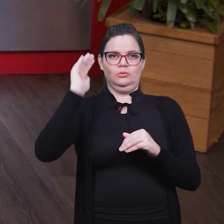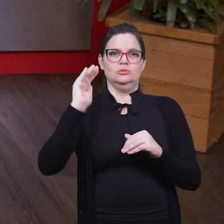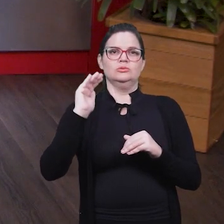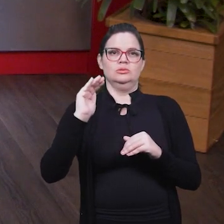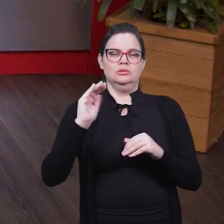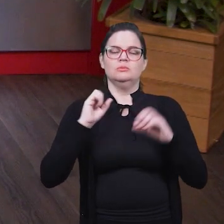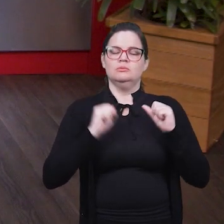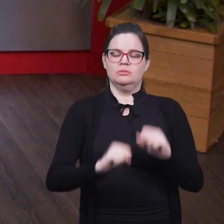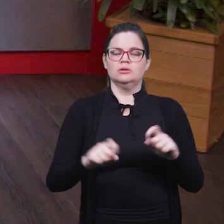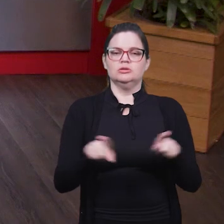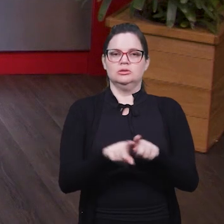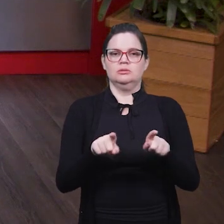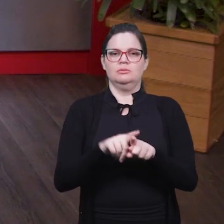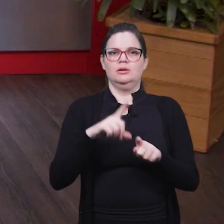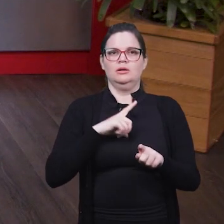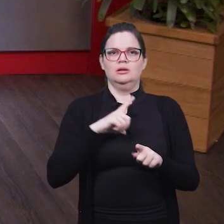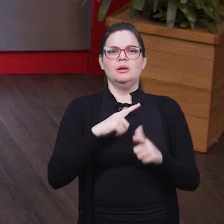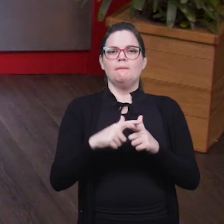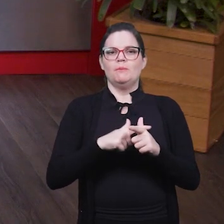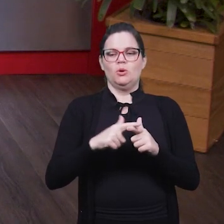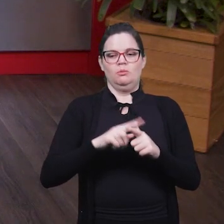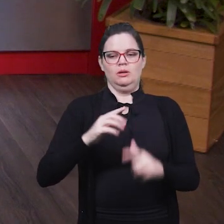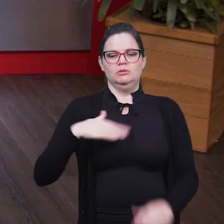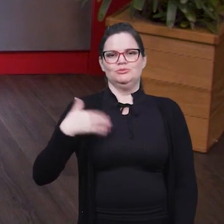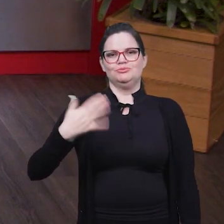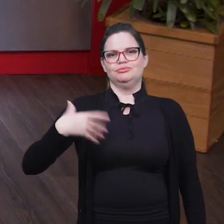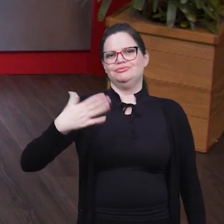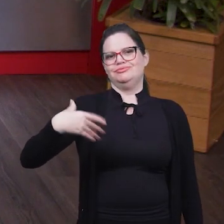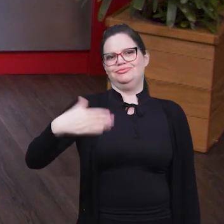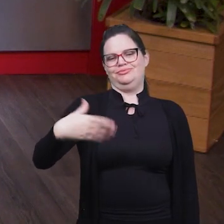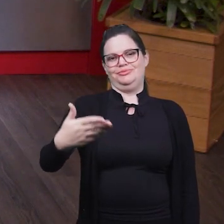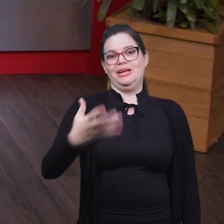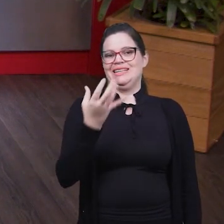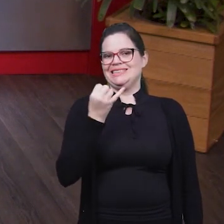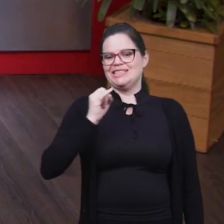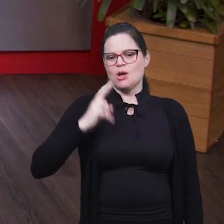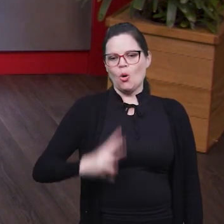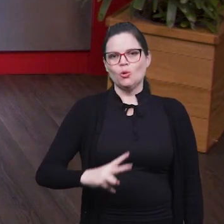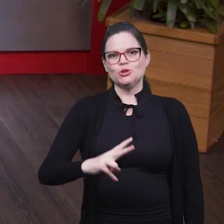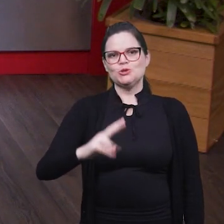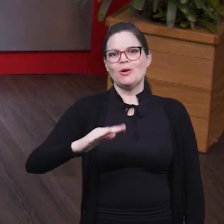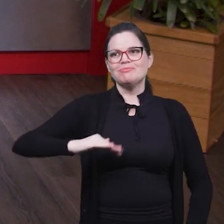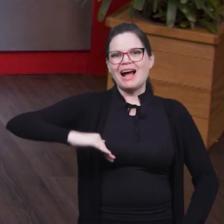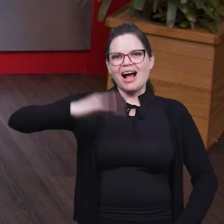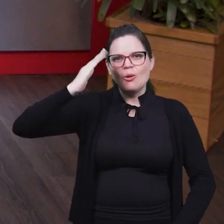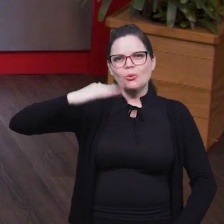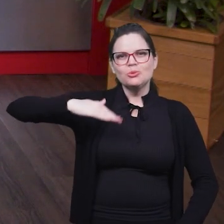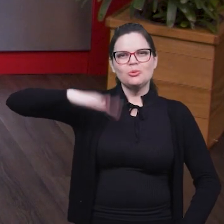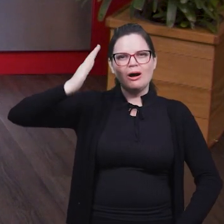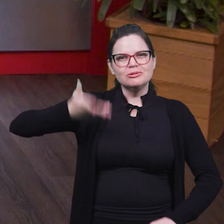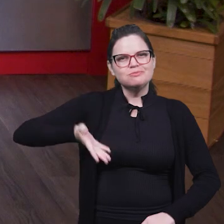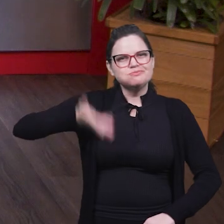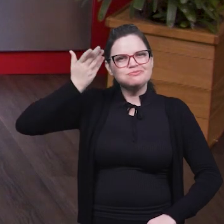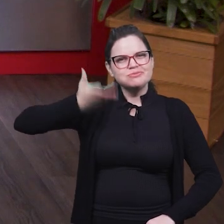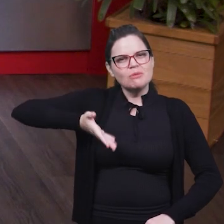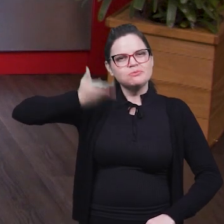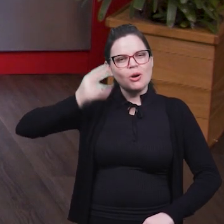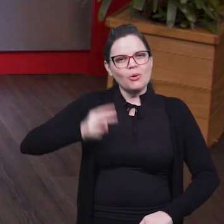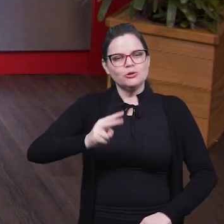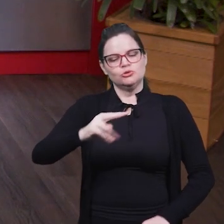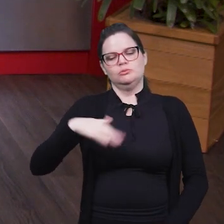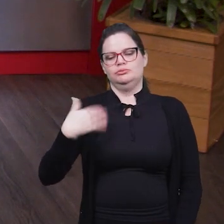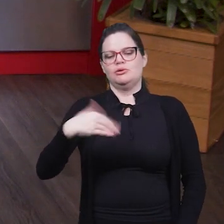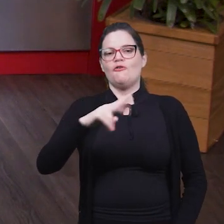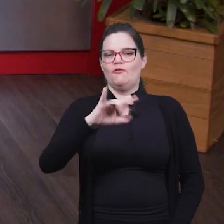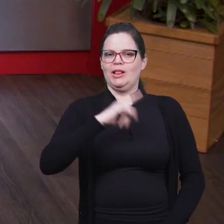podem ter problemas em longo prazo, se não reduzirem os seus valores do seu sangue, já que a